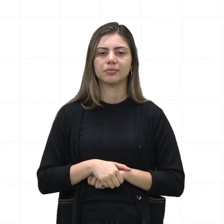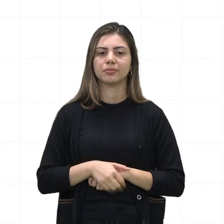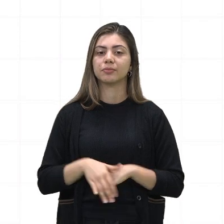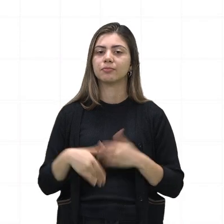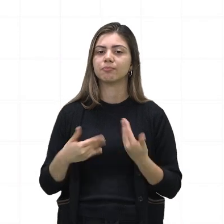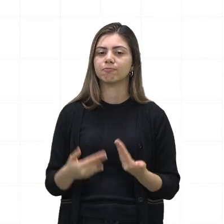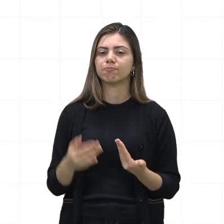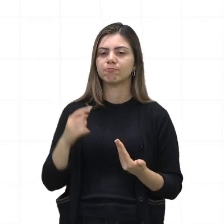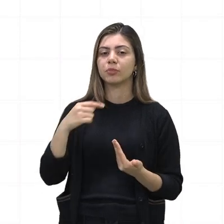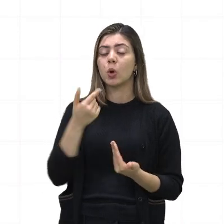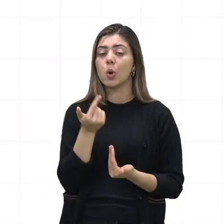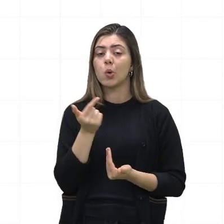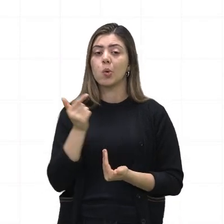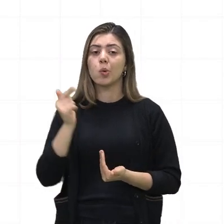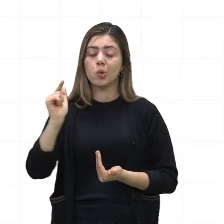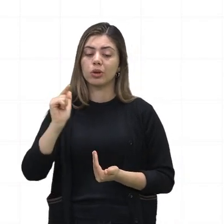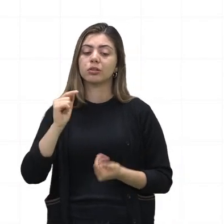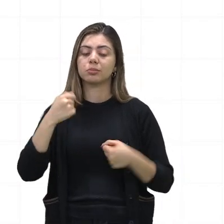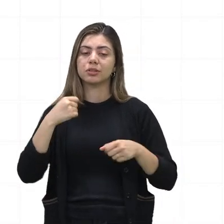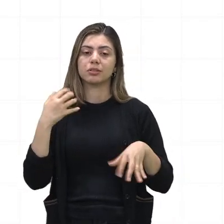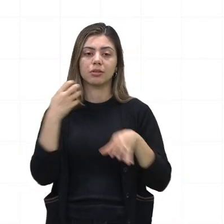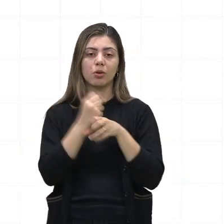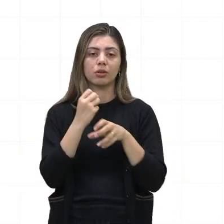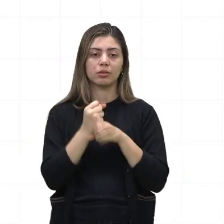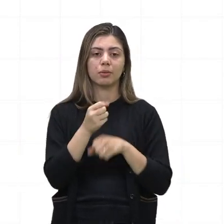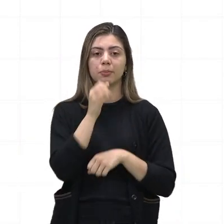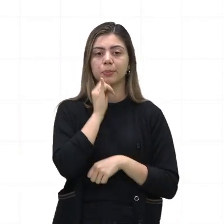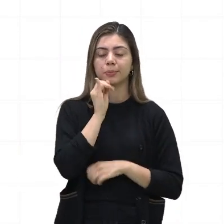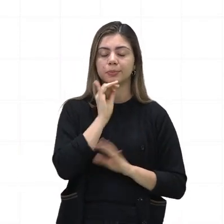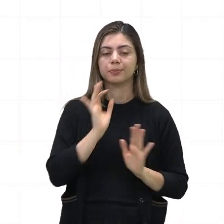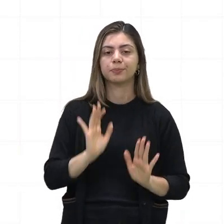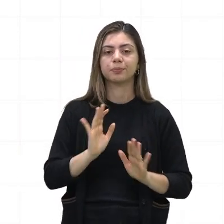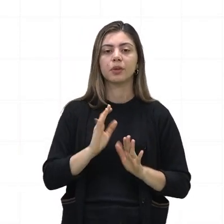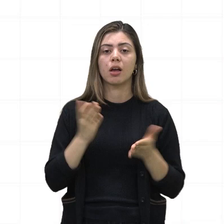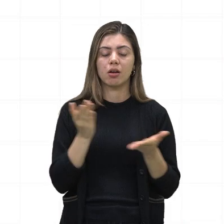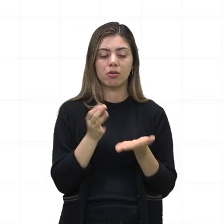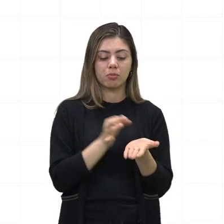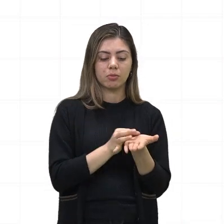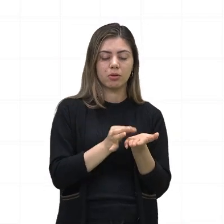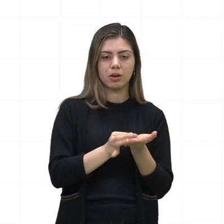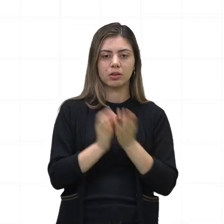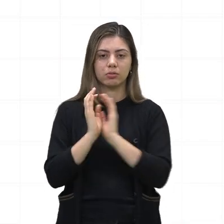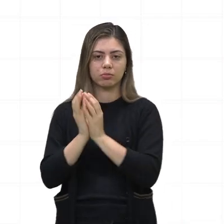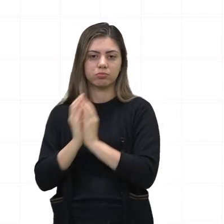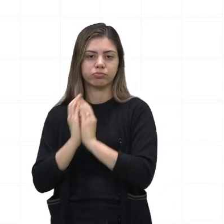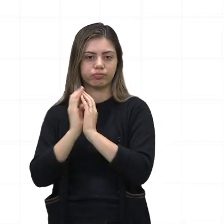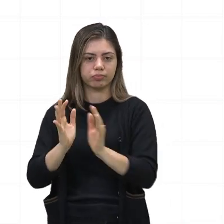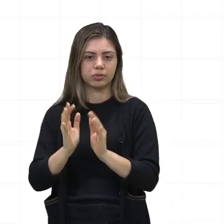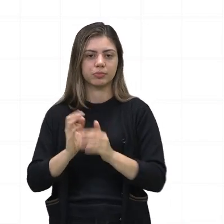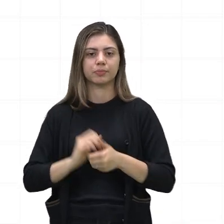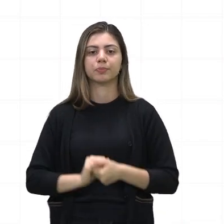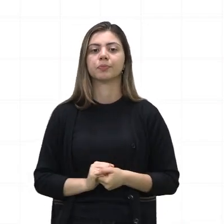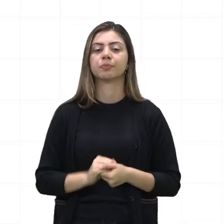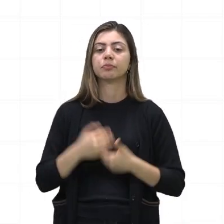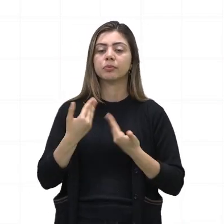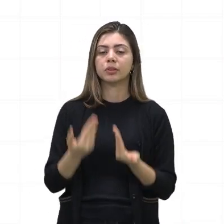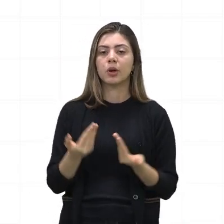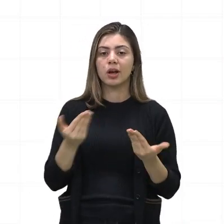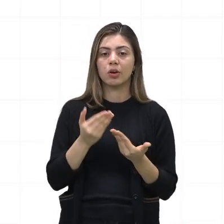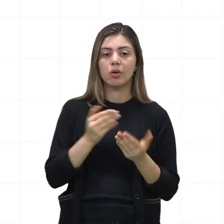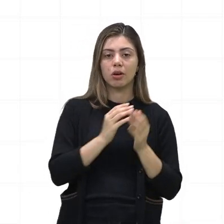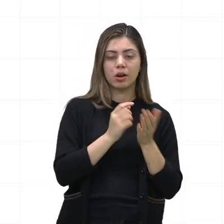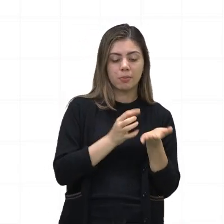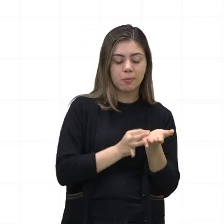Vamos pensar uma outra situação que envolve a contagem. Agora com uma moeda e um dado. No lançamento consecutivo